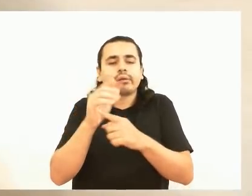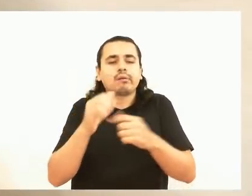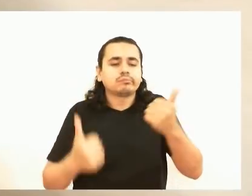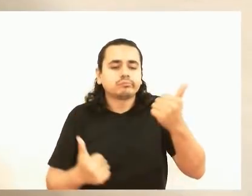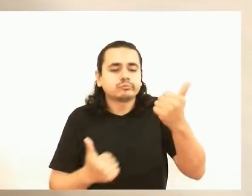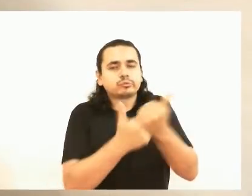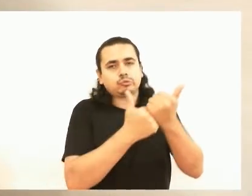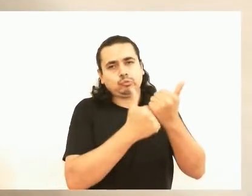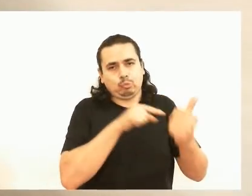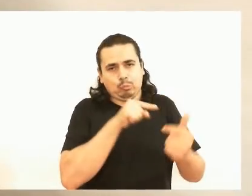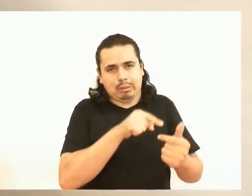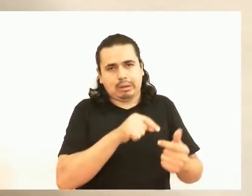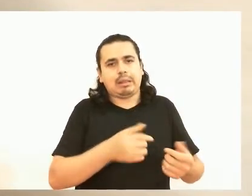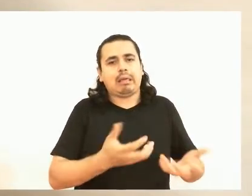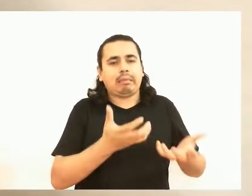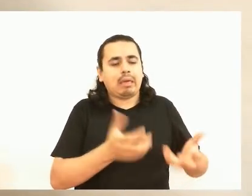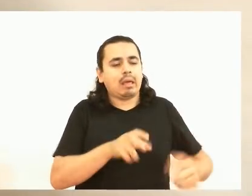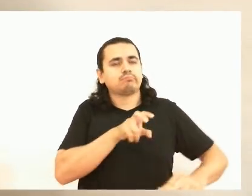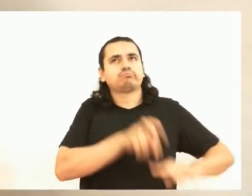movimento